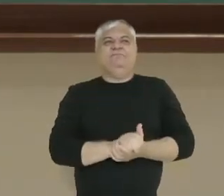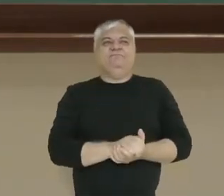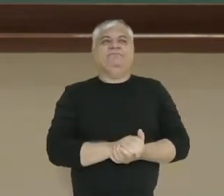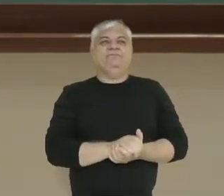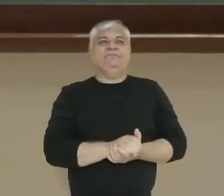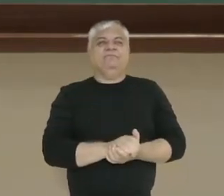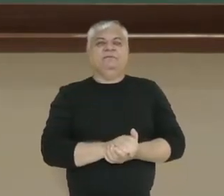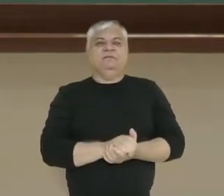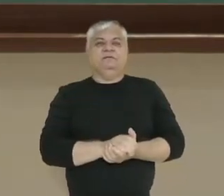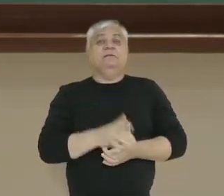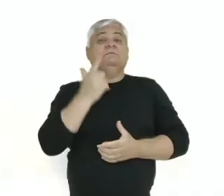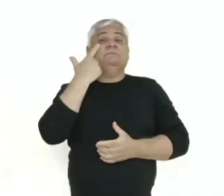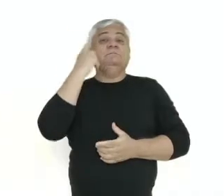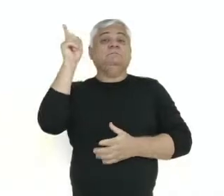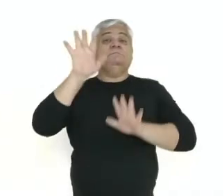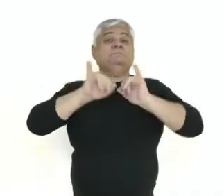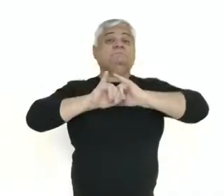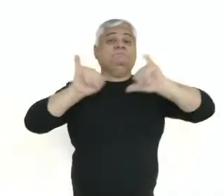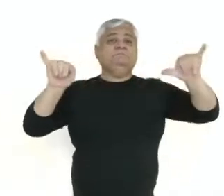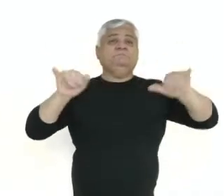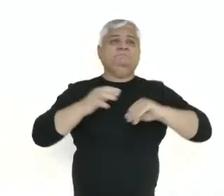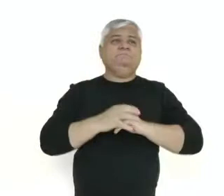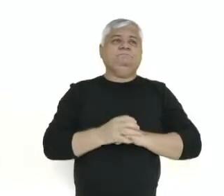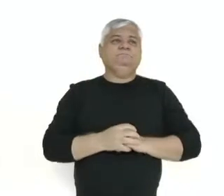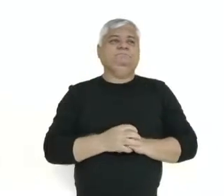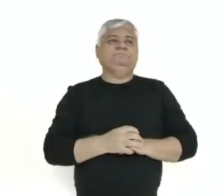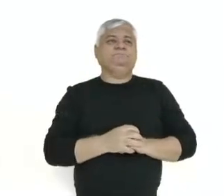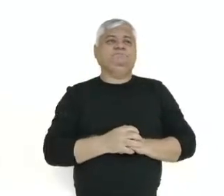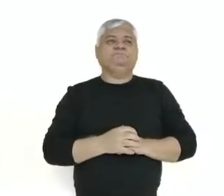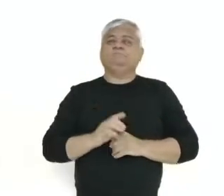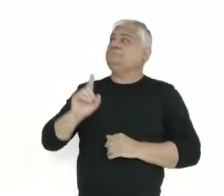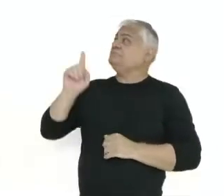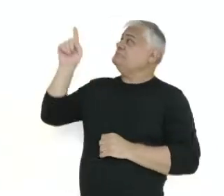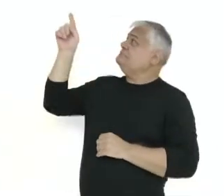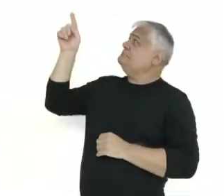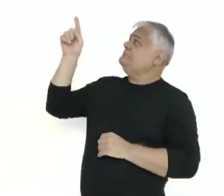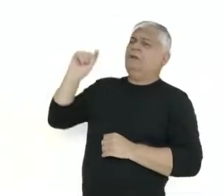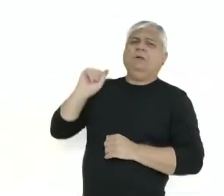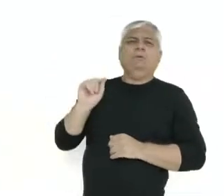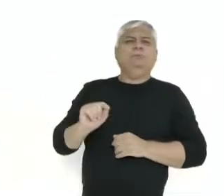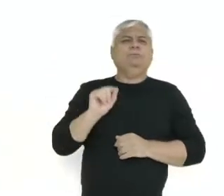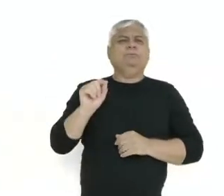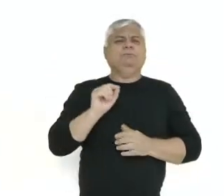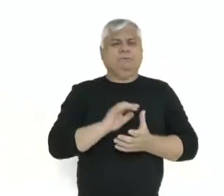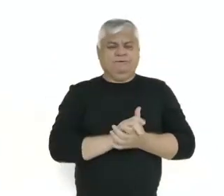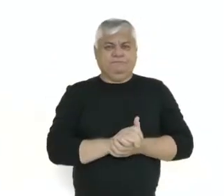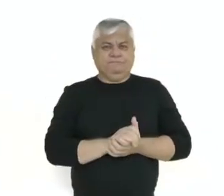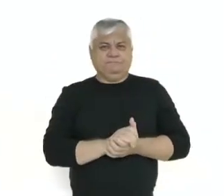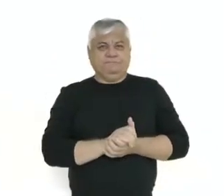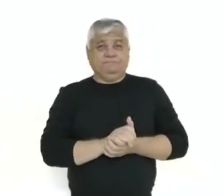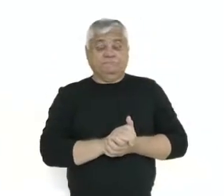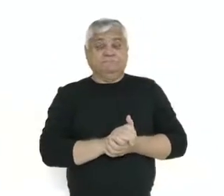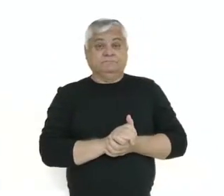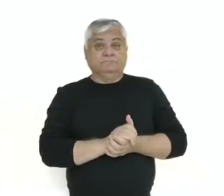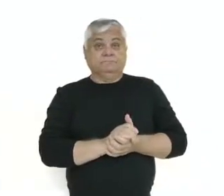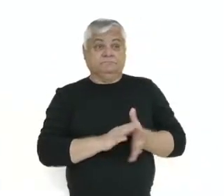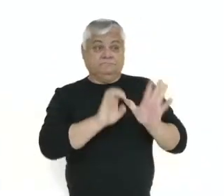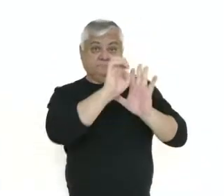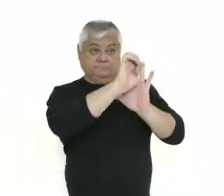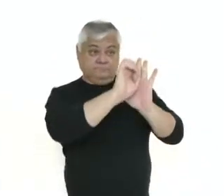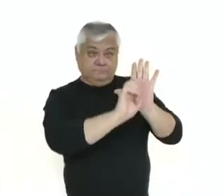Bom, vamos dar uma olhada na nossa notícia, gente? Aqui a notícia diz o seguinte: com o estatuto ganhando